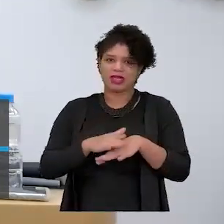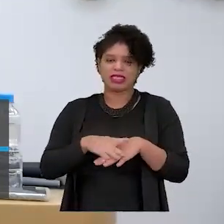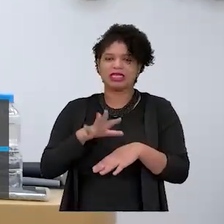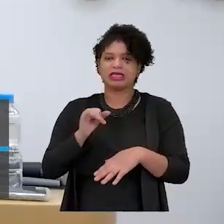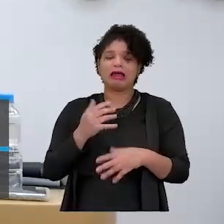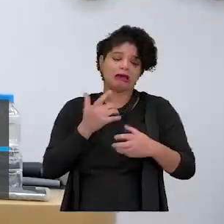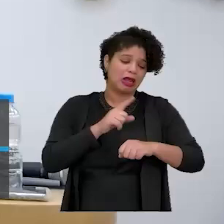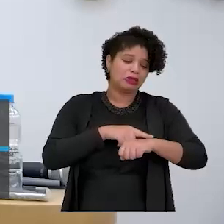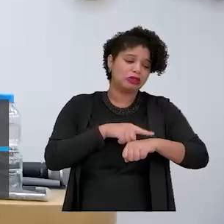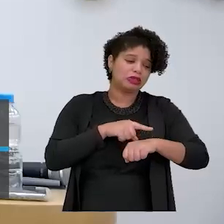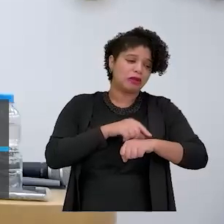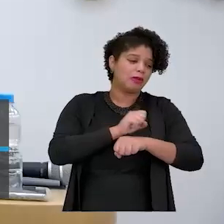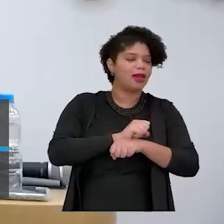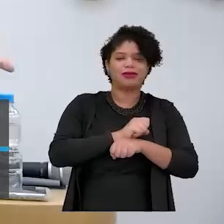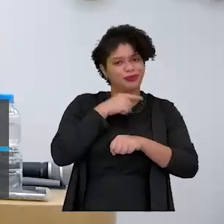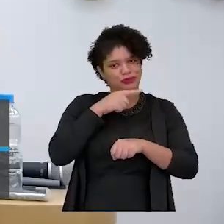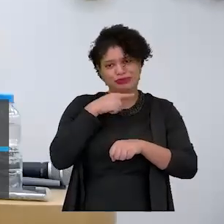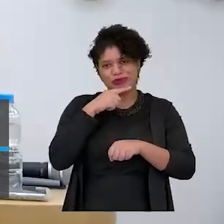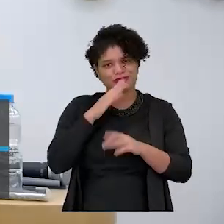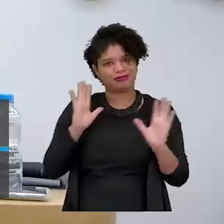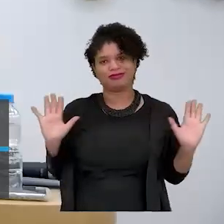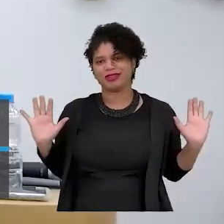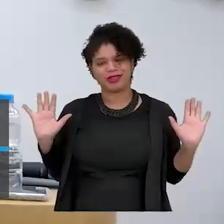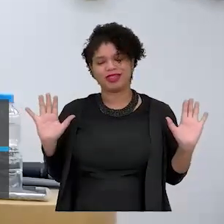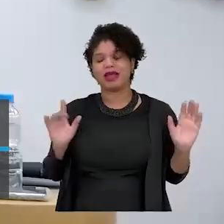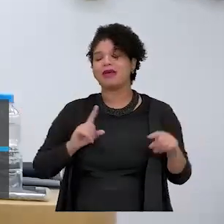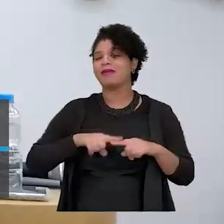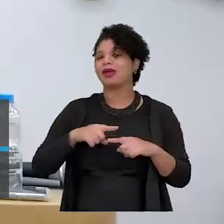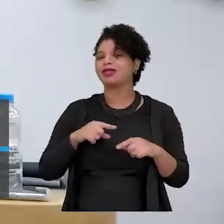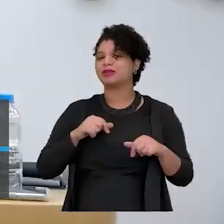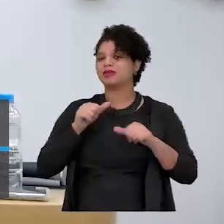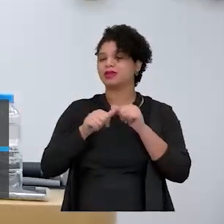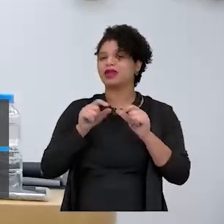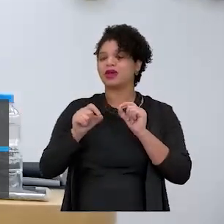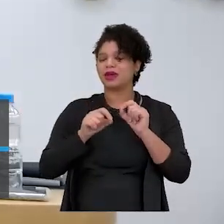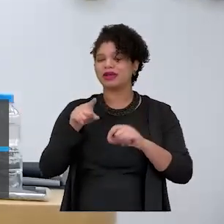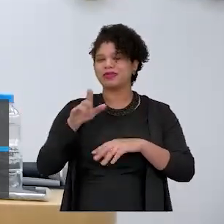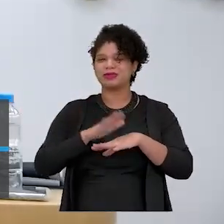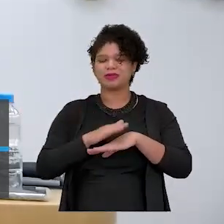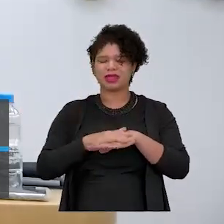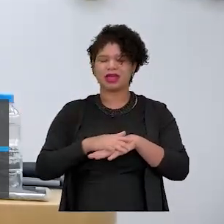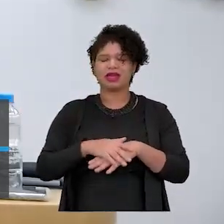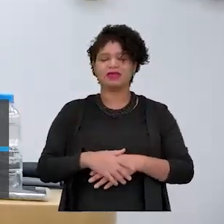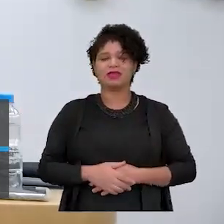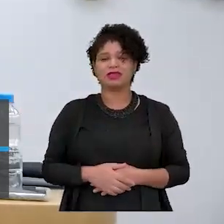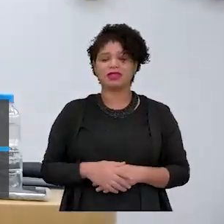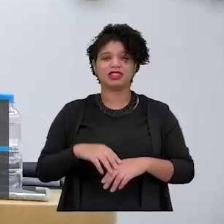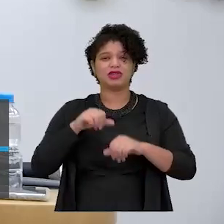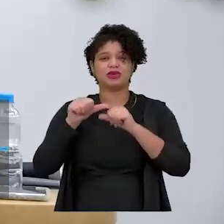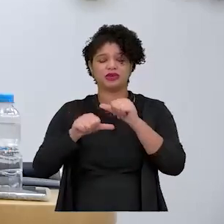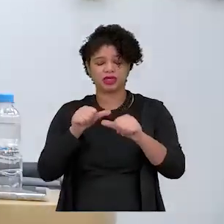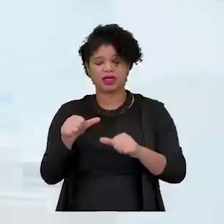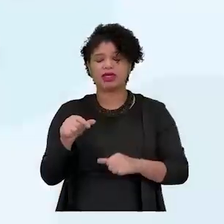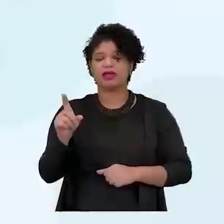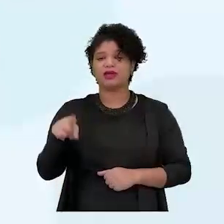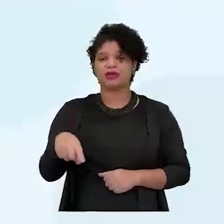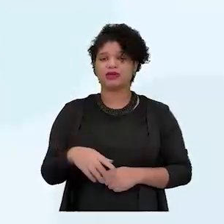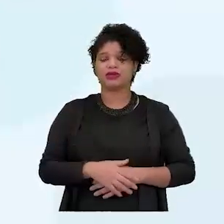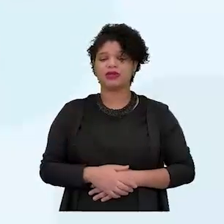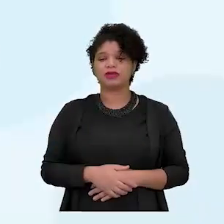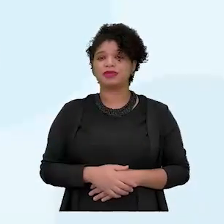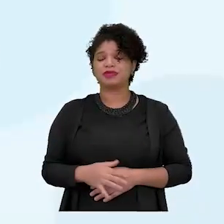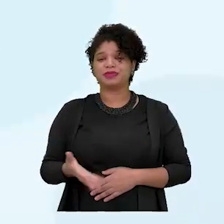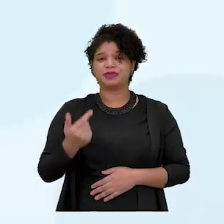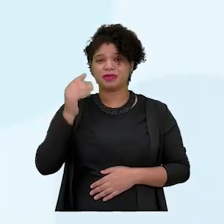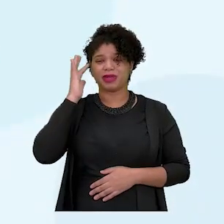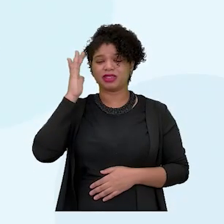vai modificar esse futuro é o que você vai fazer para transformá-lo. Isso. E aí,